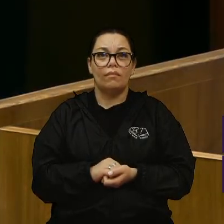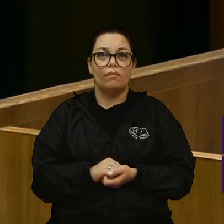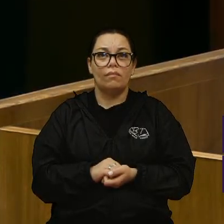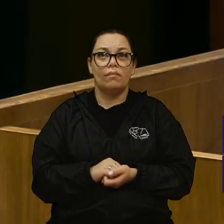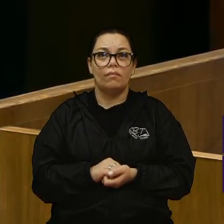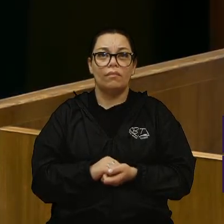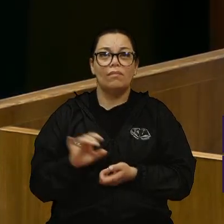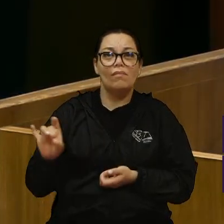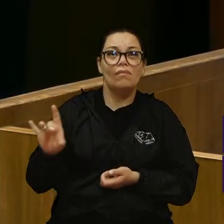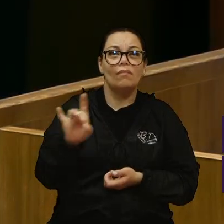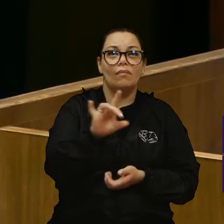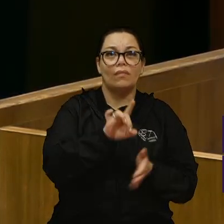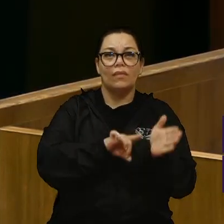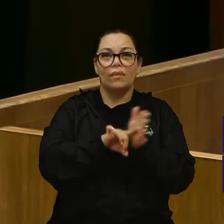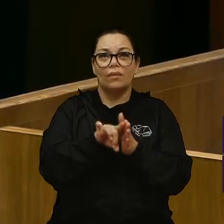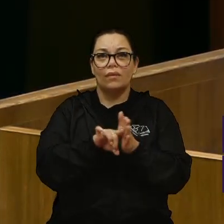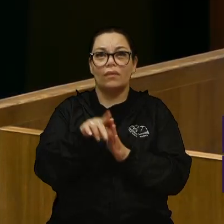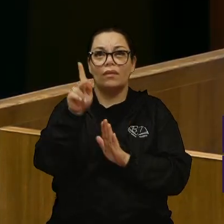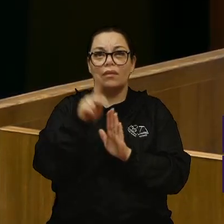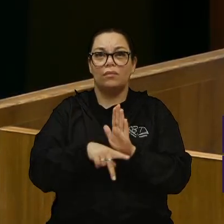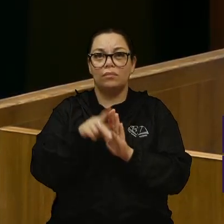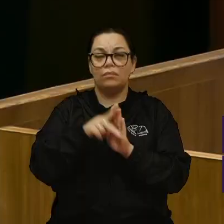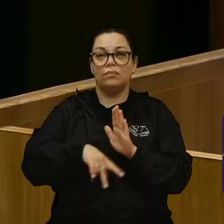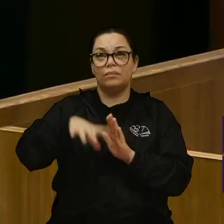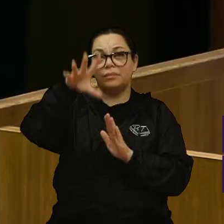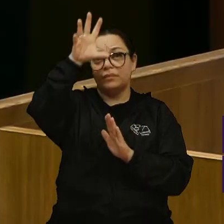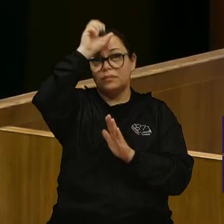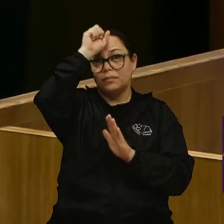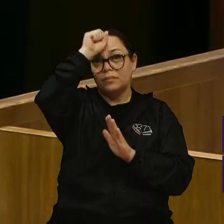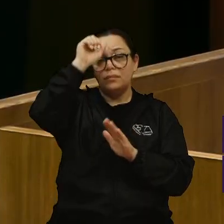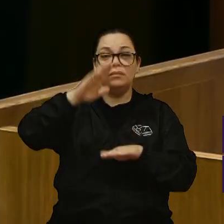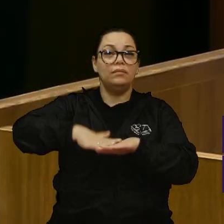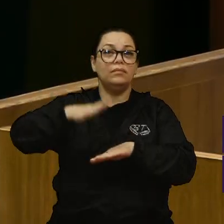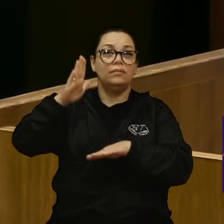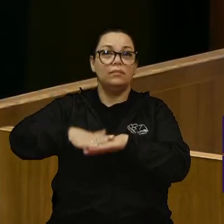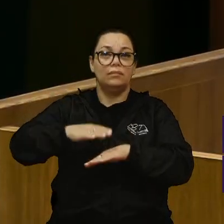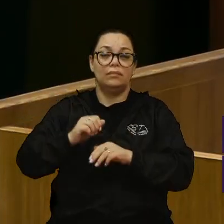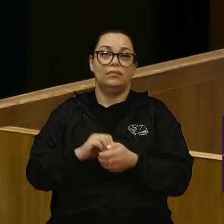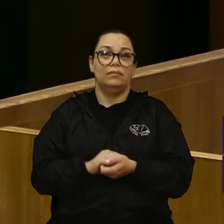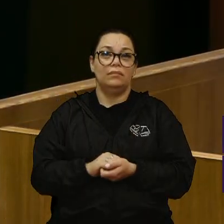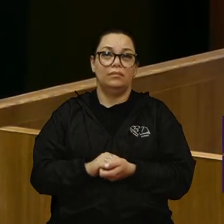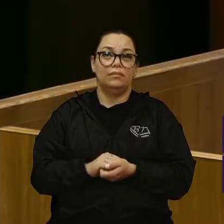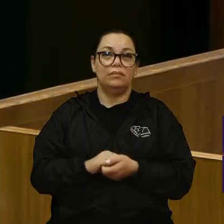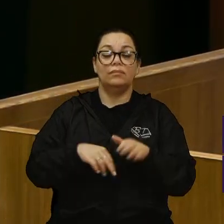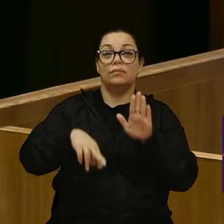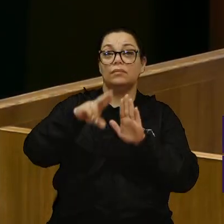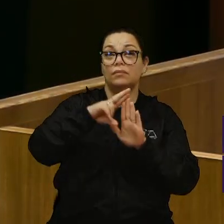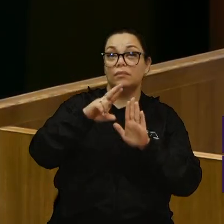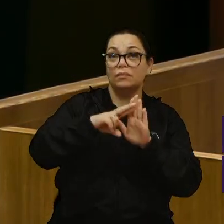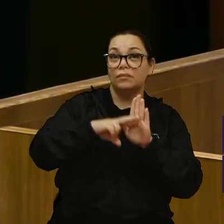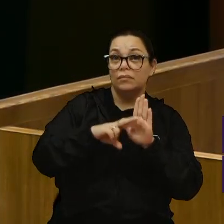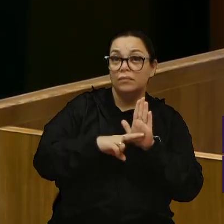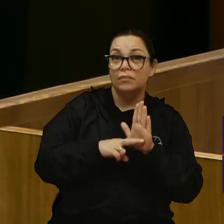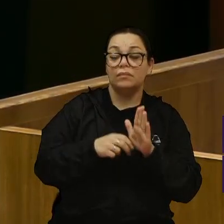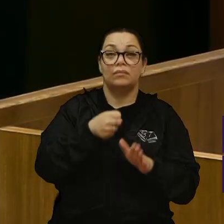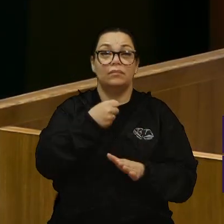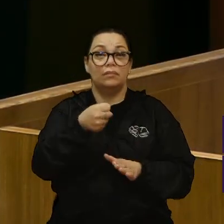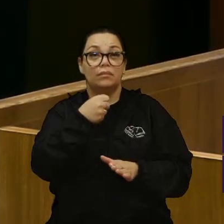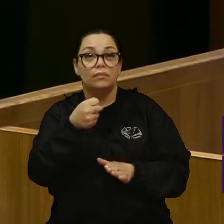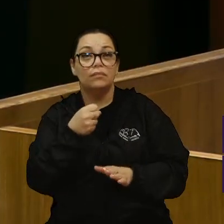Em cada pesquisa, em cada projeto, eu aprendi muito mais do que eu ensinei. Levei roteiros de entrevista,